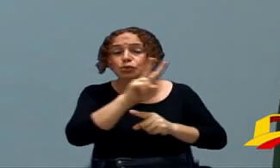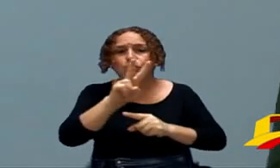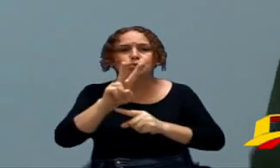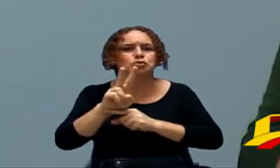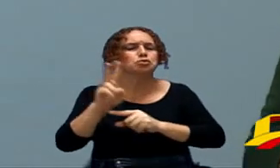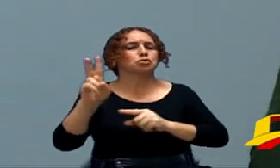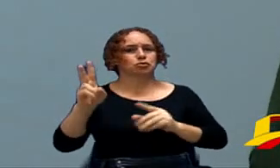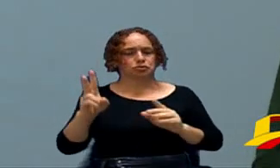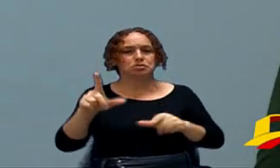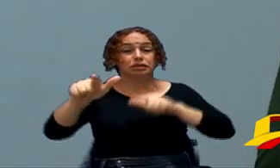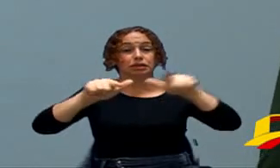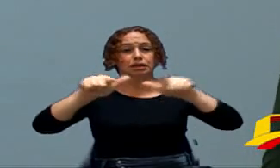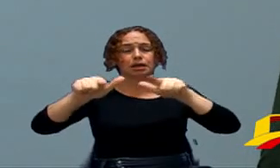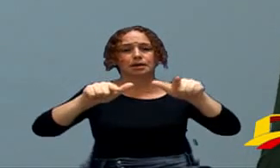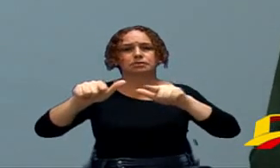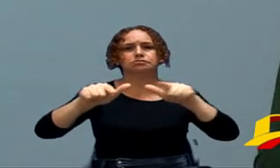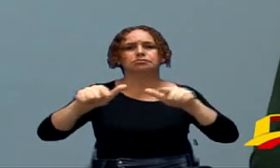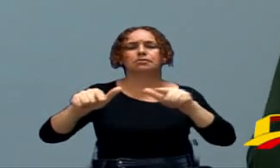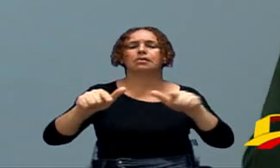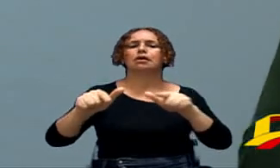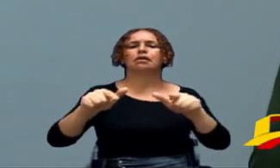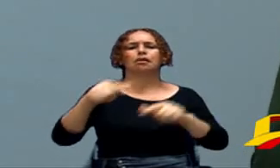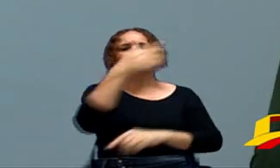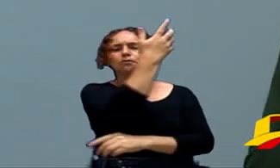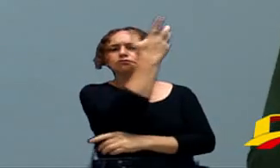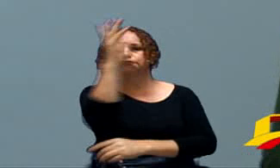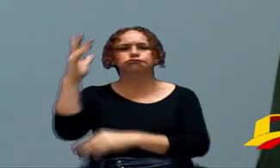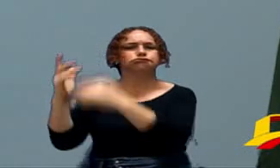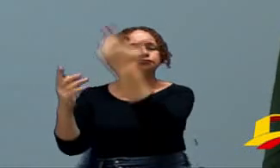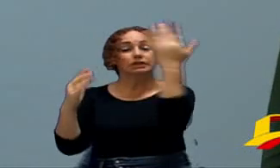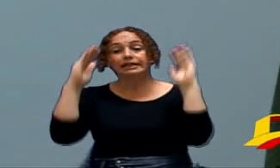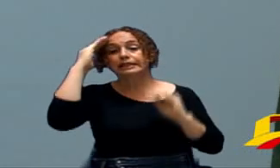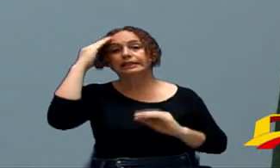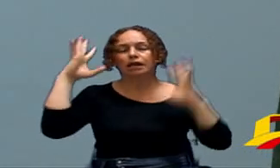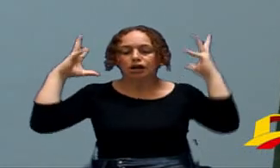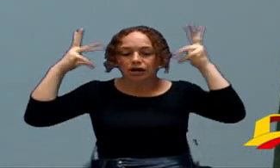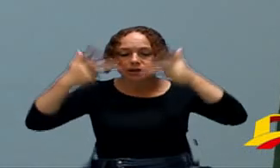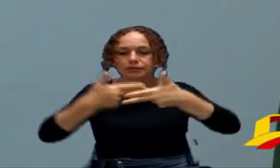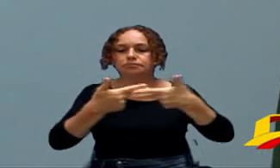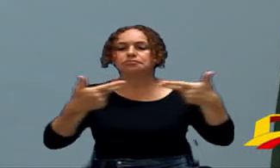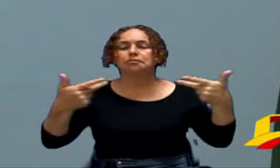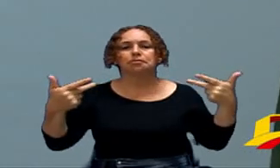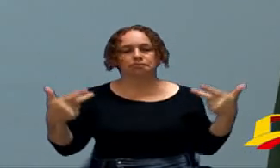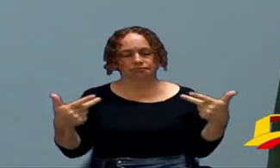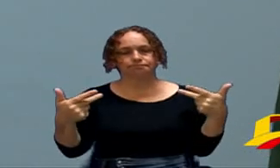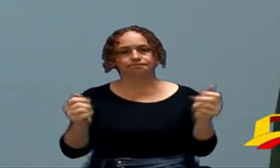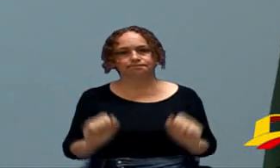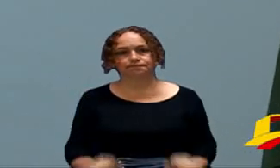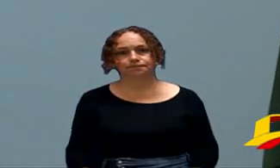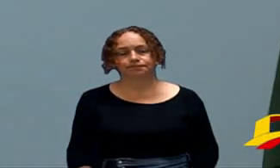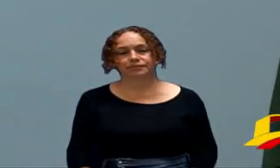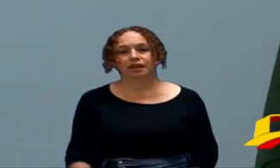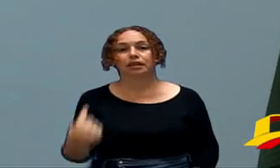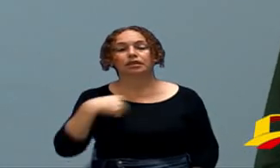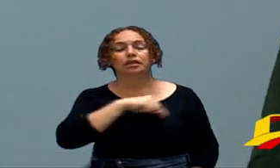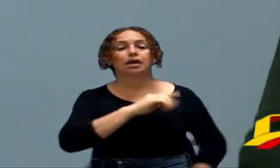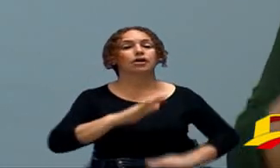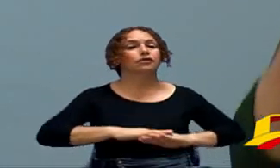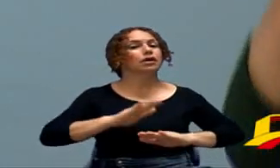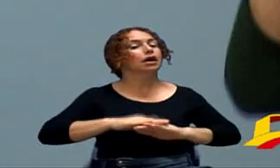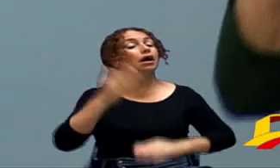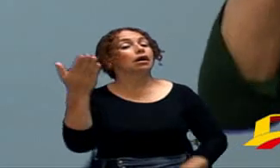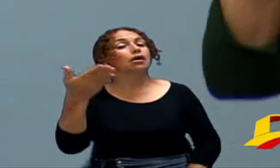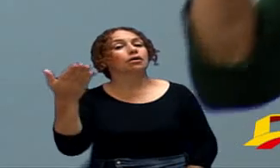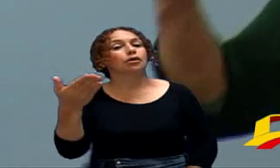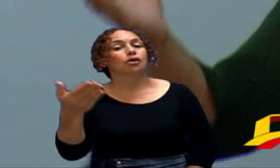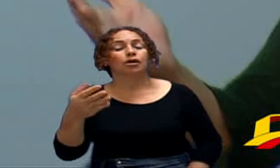meio ambiente, entendendo aí os animais que estão inseridos na questão ambiental. Nós vamos fazer aquilo que